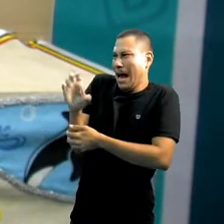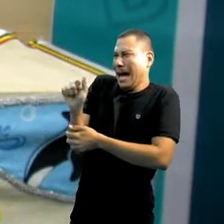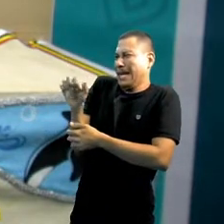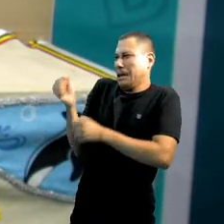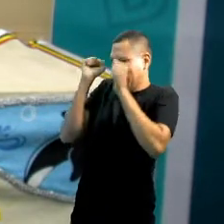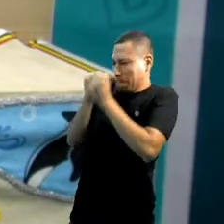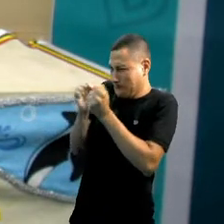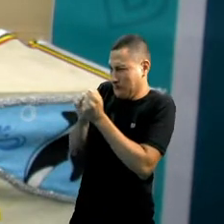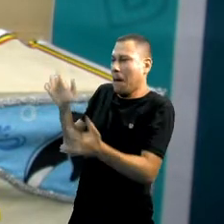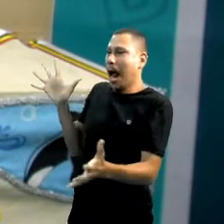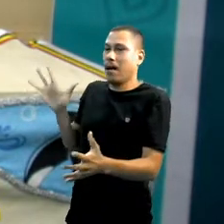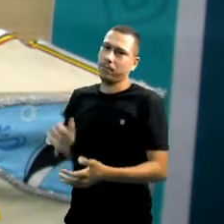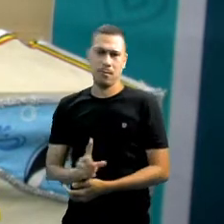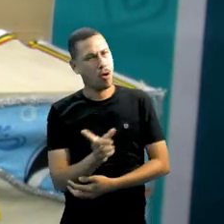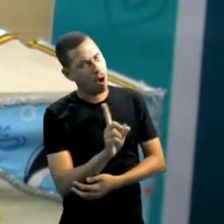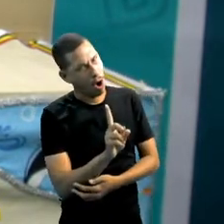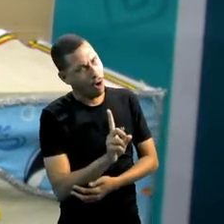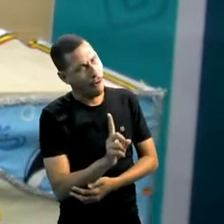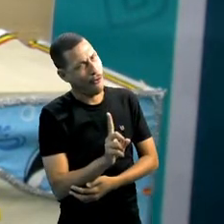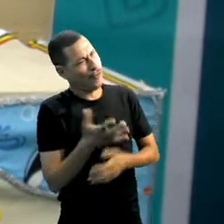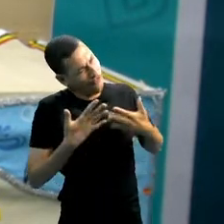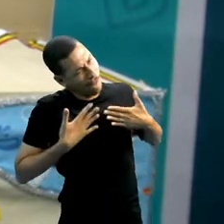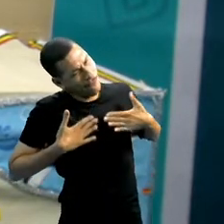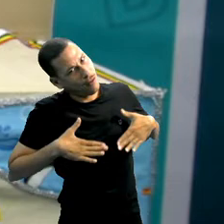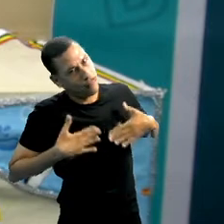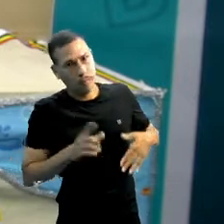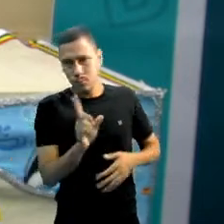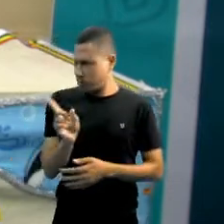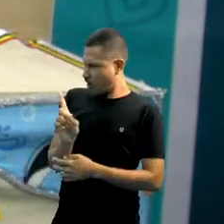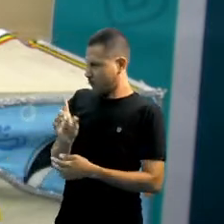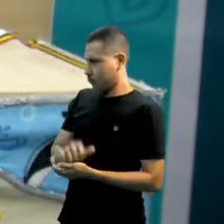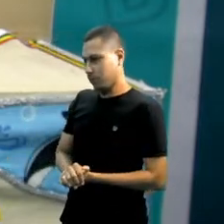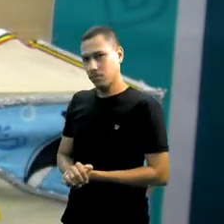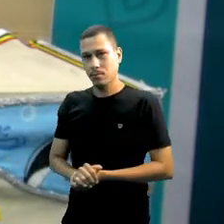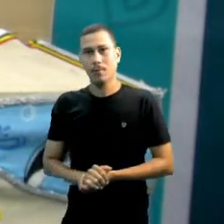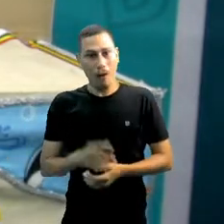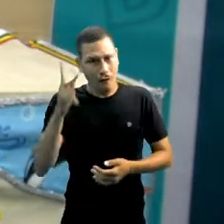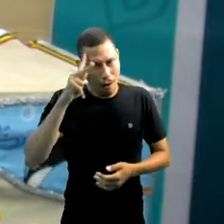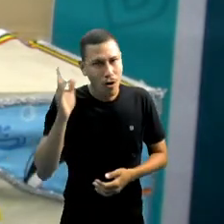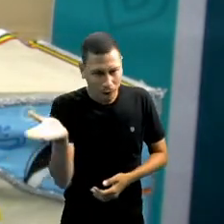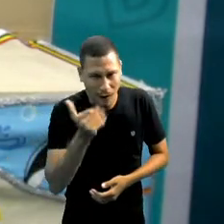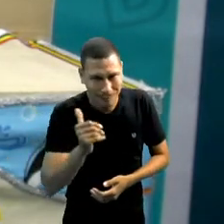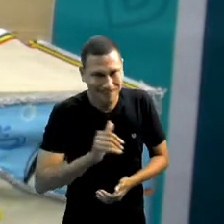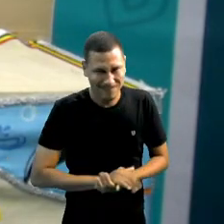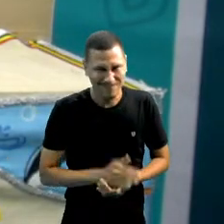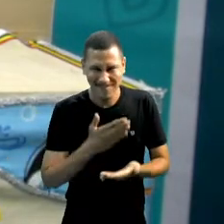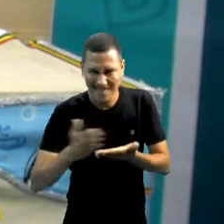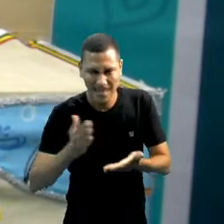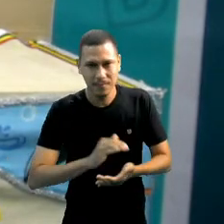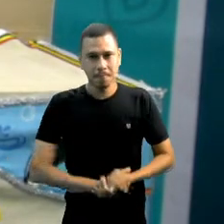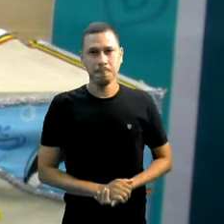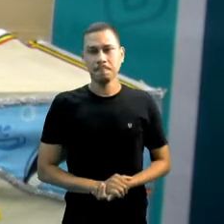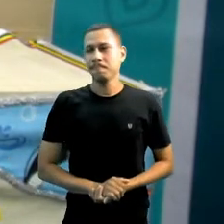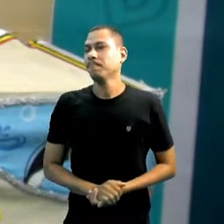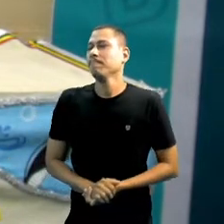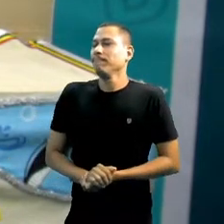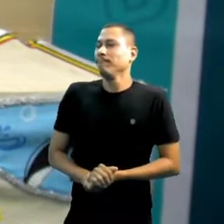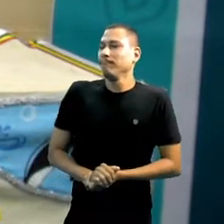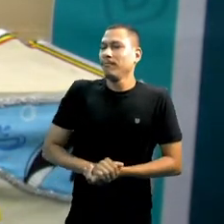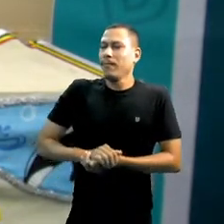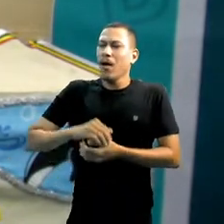Não, leiturinha. Não. Não. Não. Então, vamos para a história? Vamos lá. Era